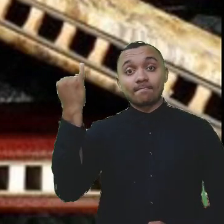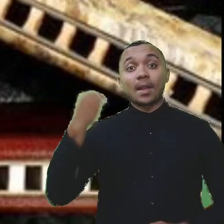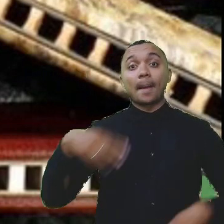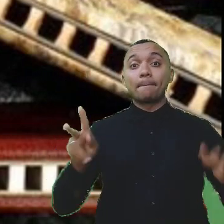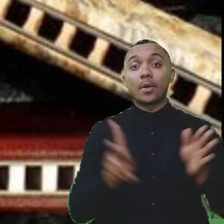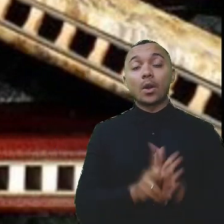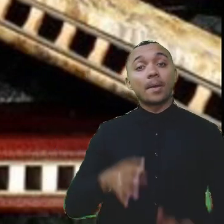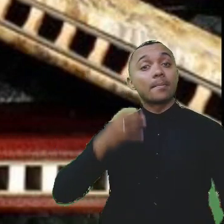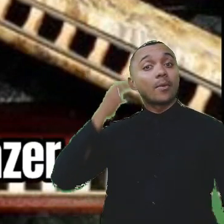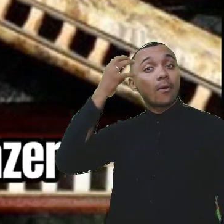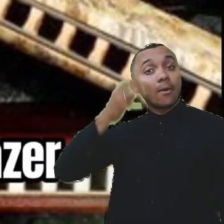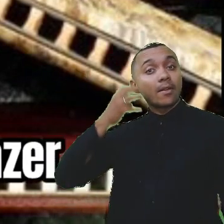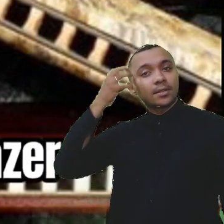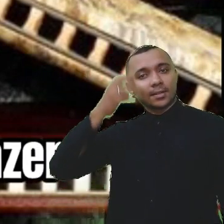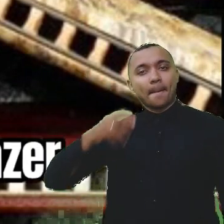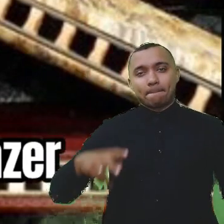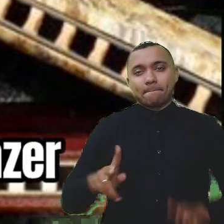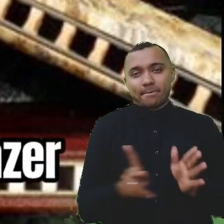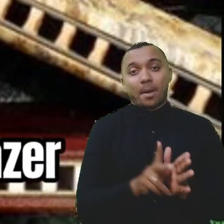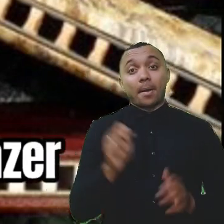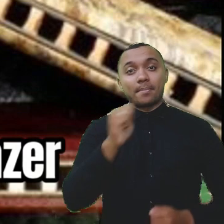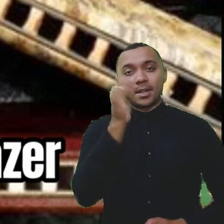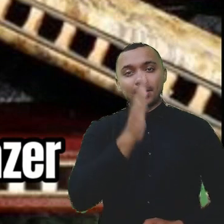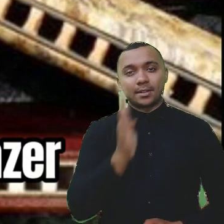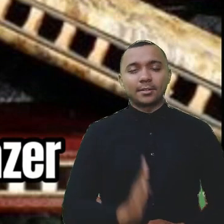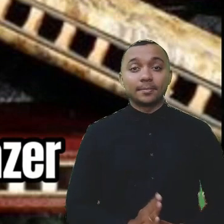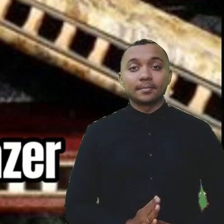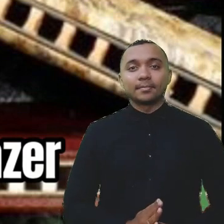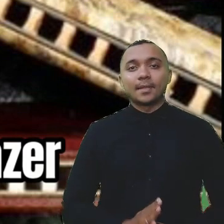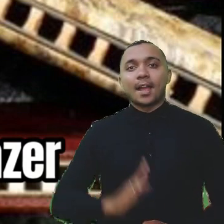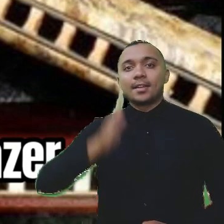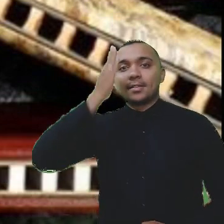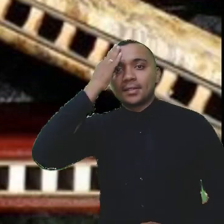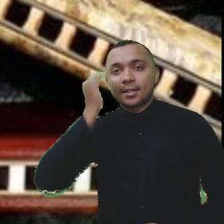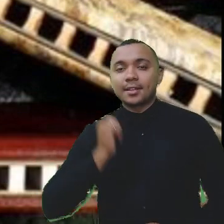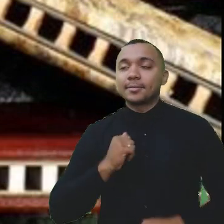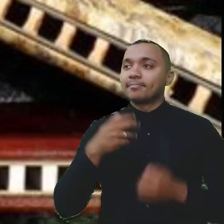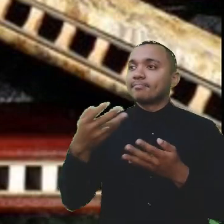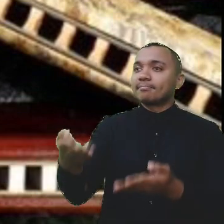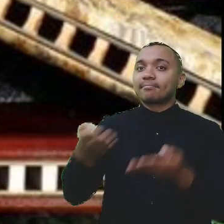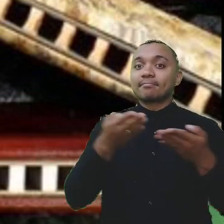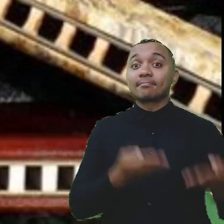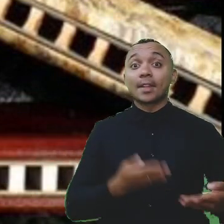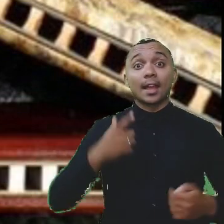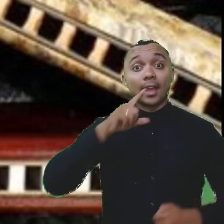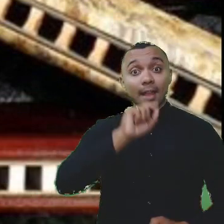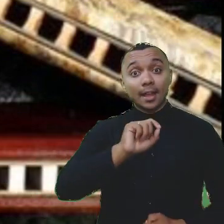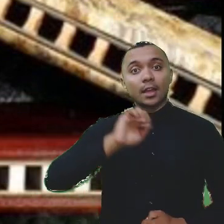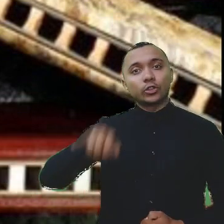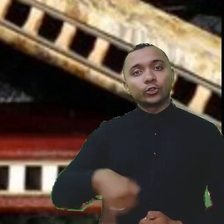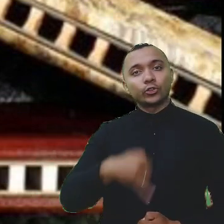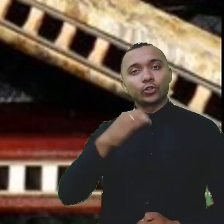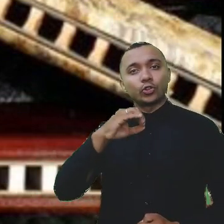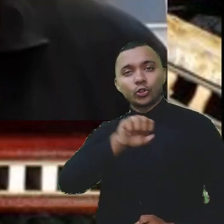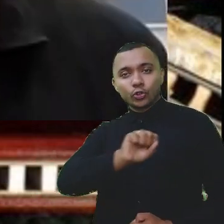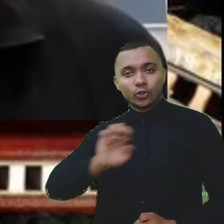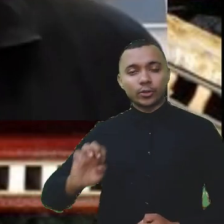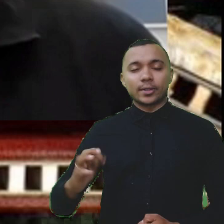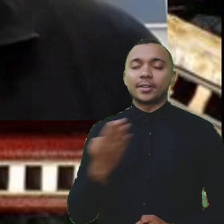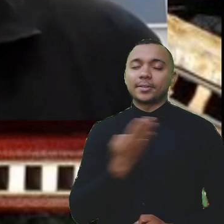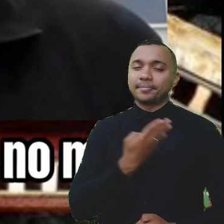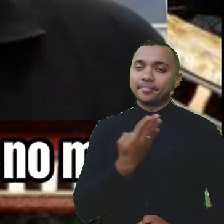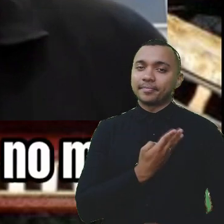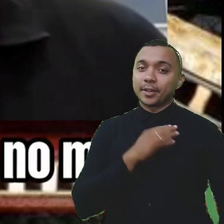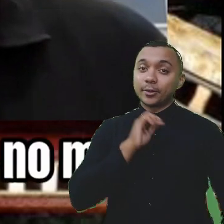nossa música, para a música brasileira. E hoje a gente tem o grande prazer de trazer José Stanek, meu caro amigo José